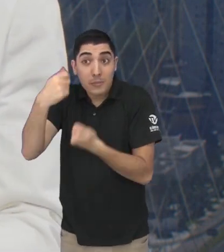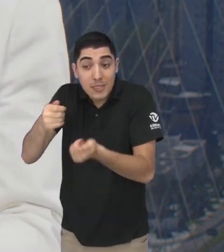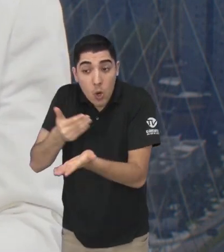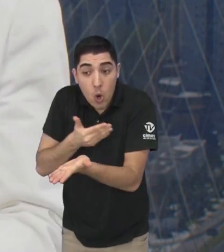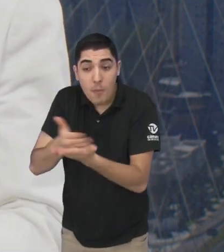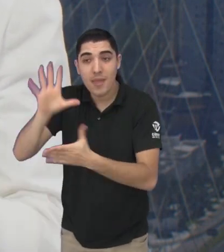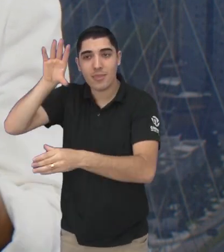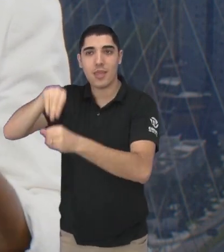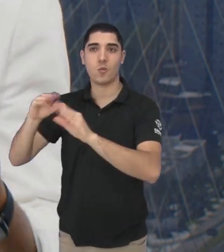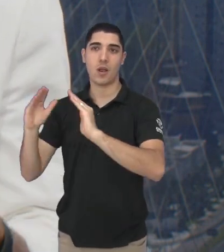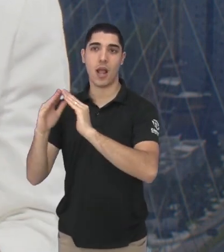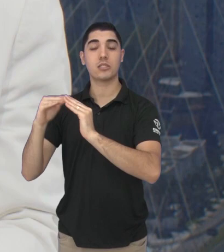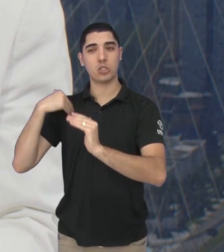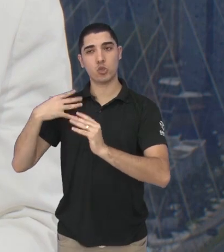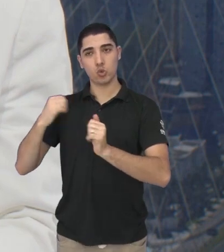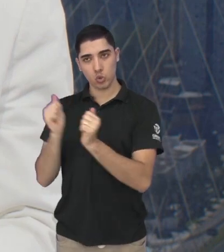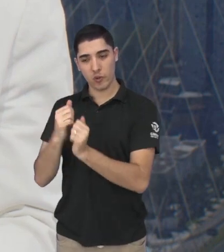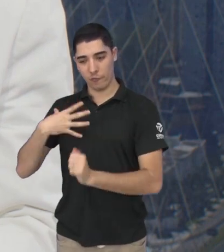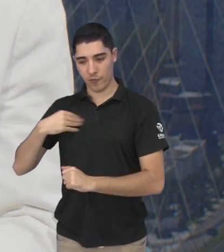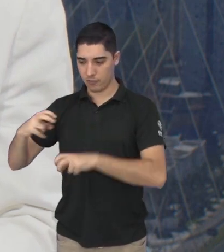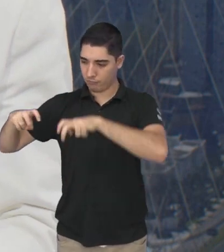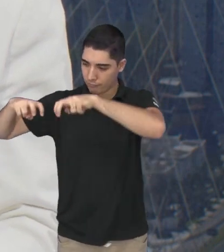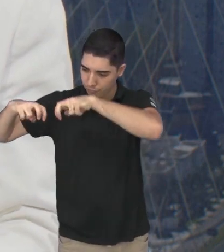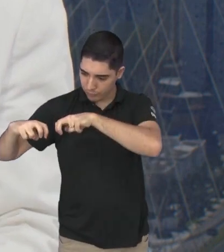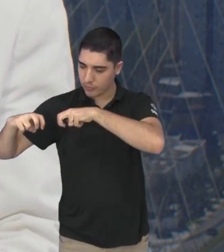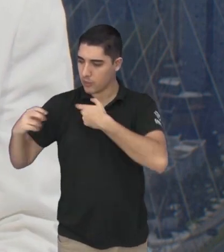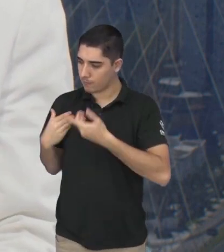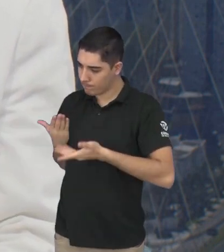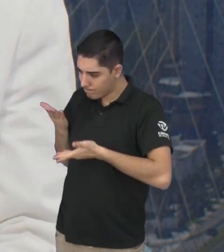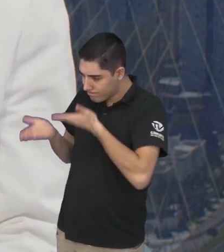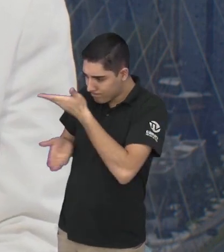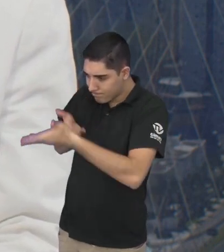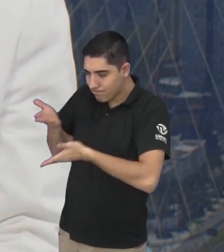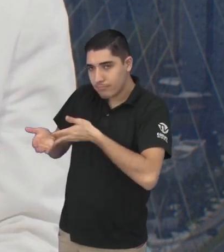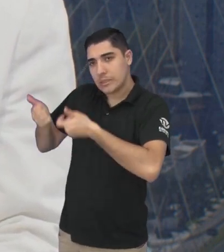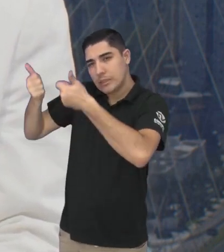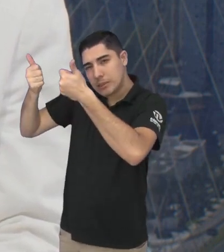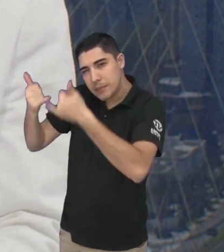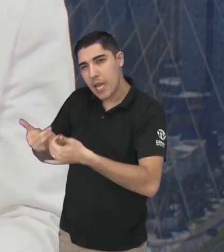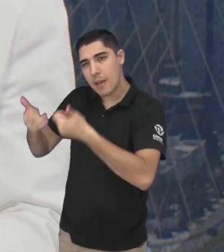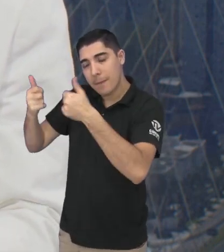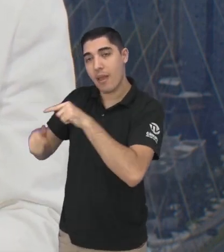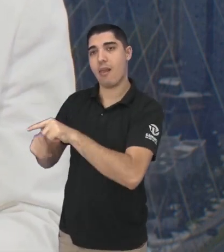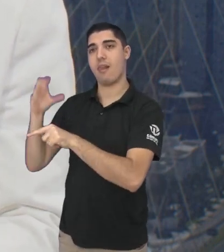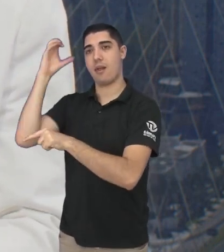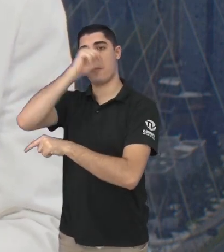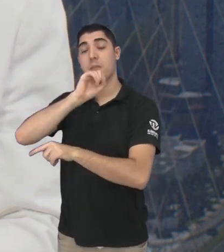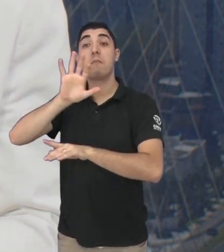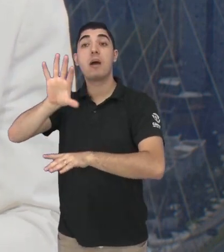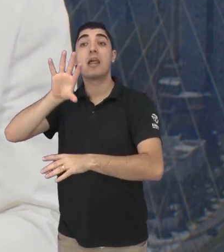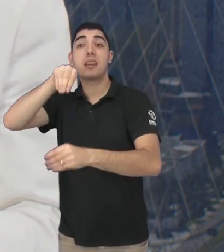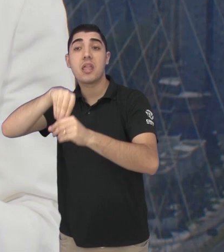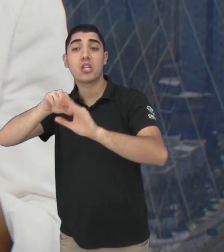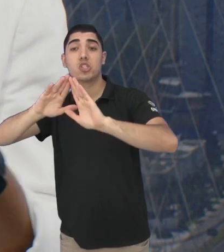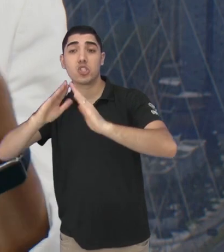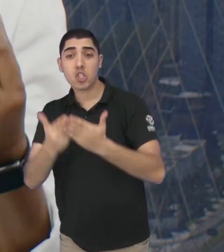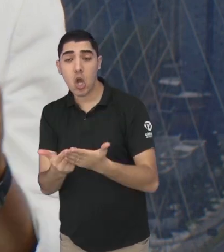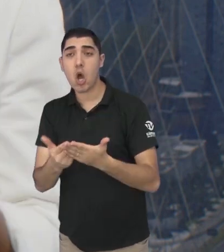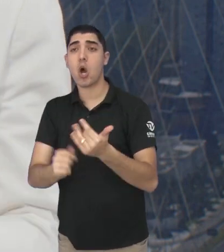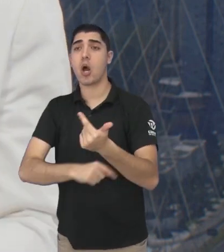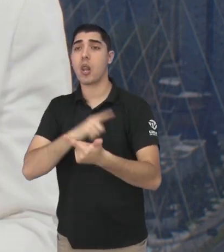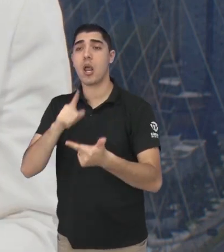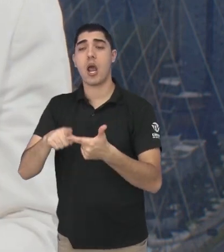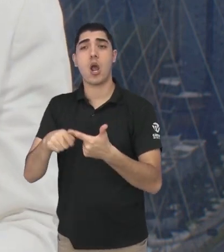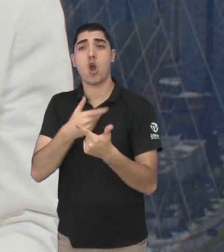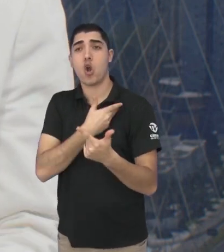com meu filho, quando eu entendo a dinâmica do meu filho para conversar com ele sobre esse assunto. O que a escola vai fazer, o que o